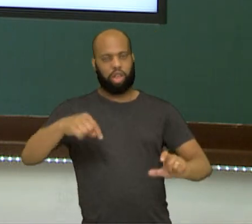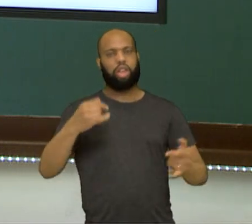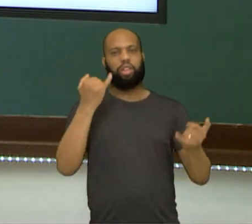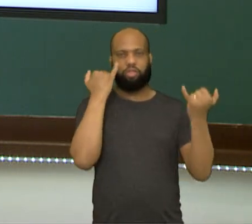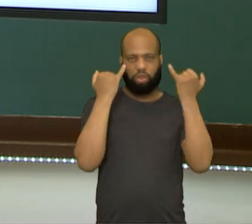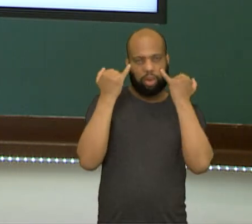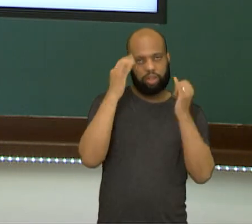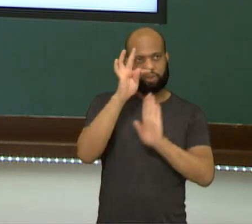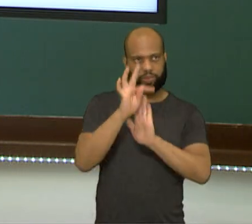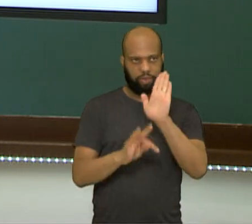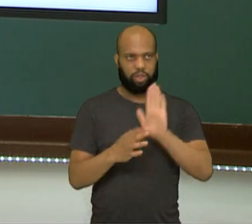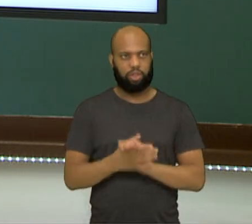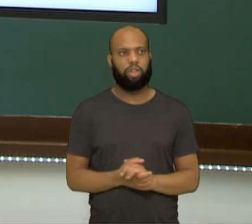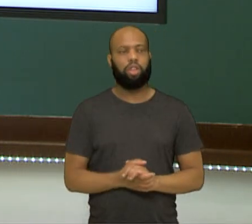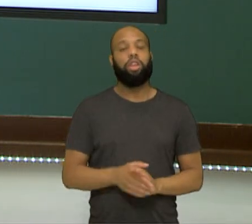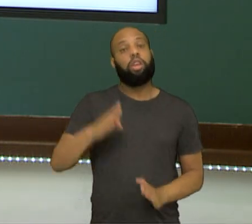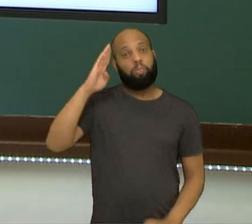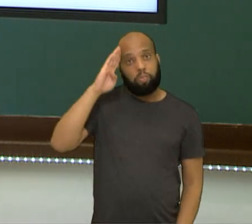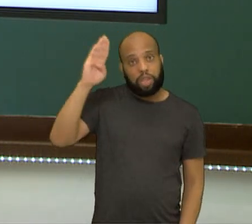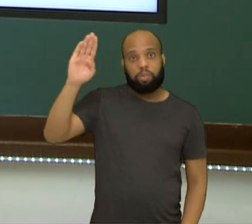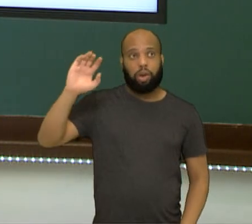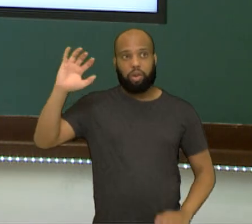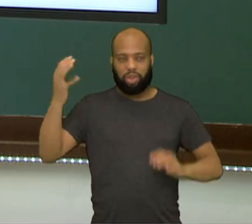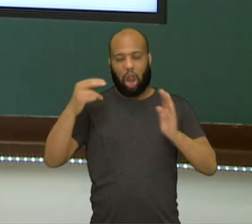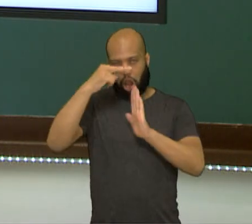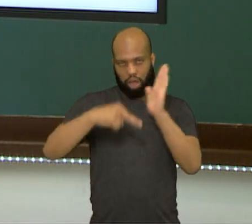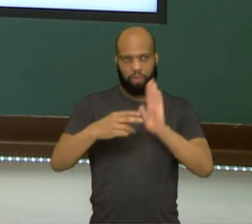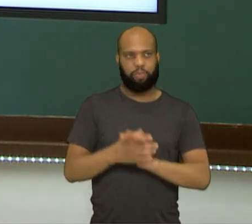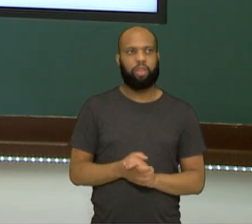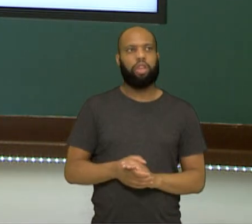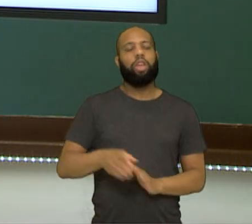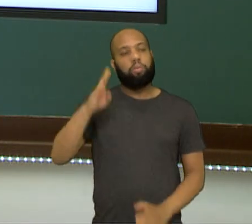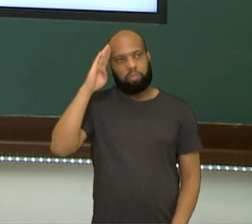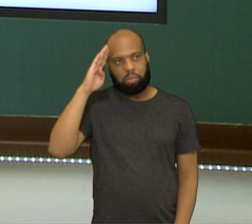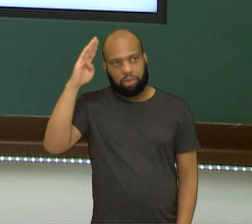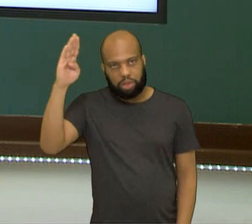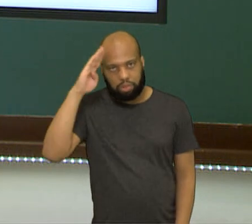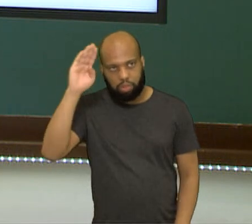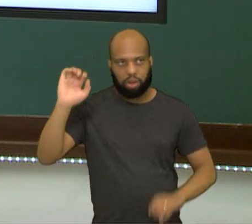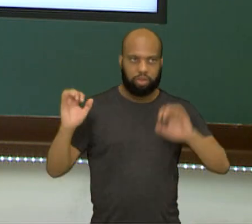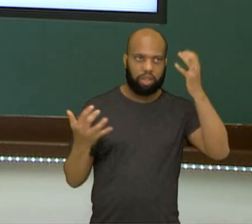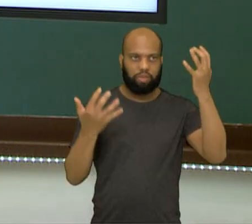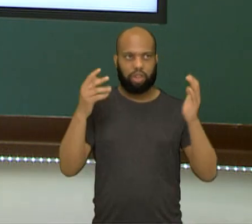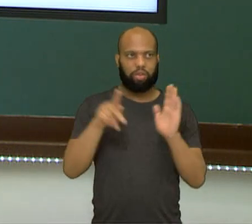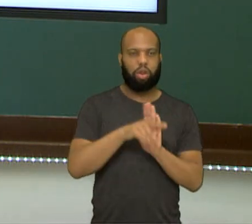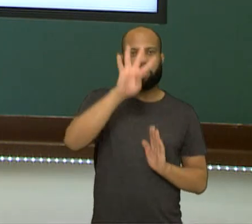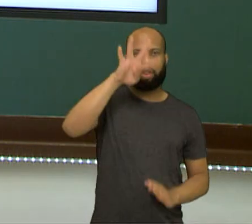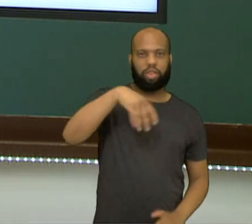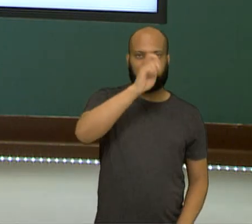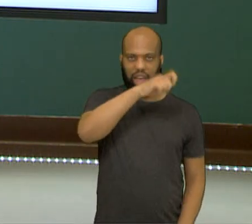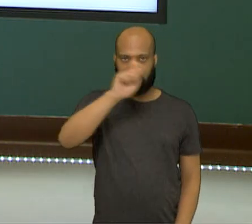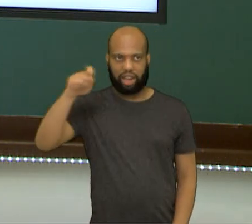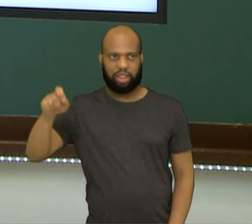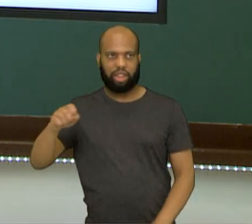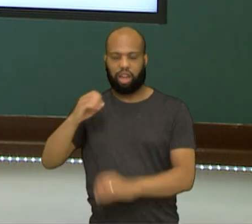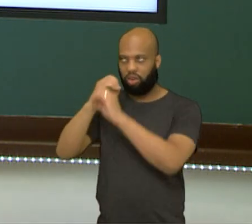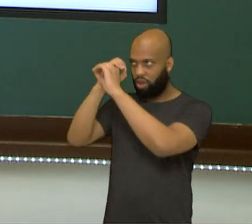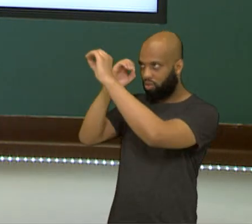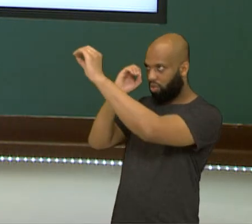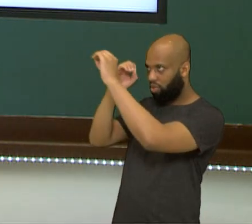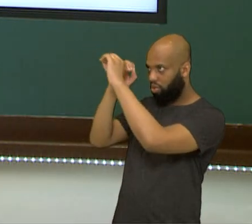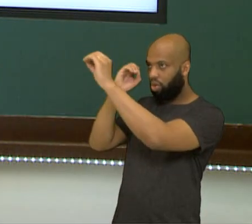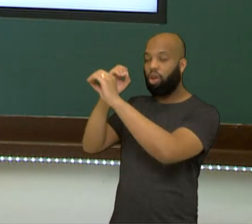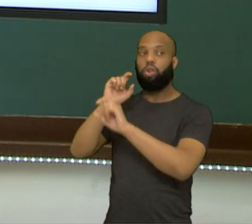informativo. Principais eventos do calendário, vamos ler aqui, né? Principais eventos do calendário astronômico de